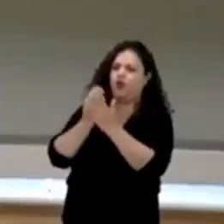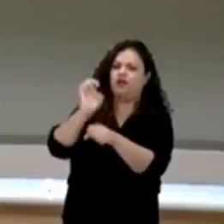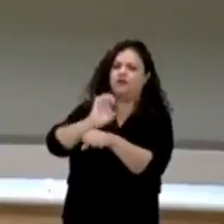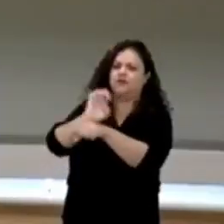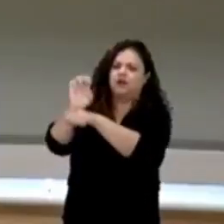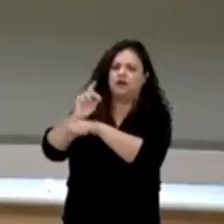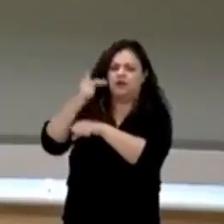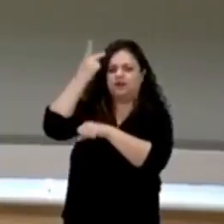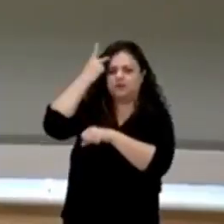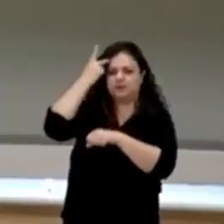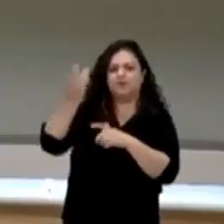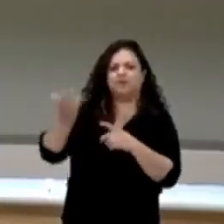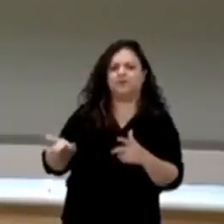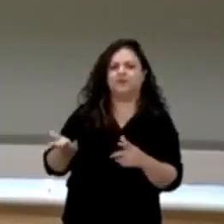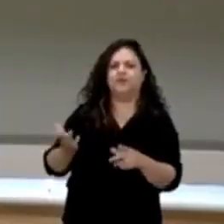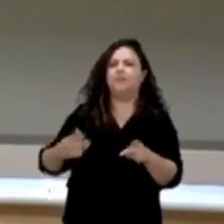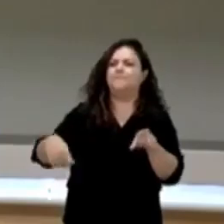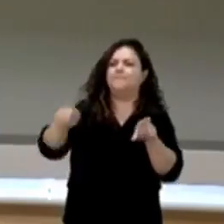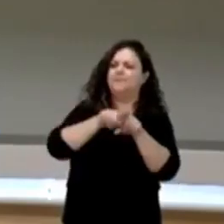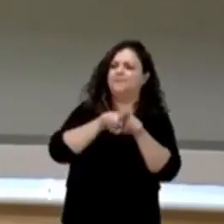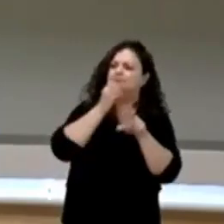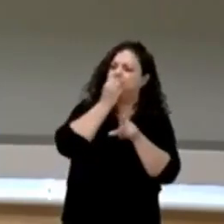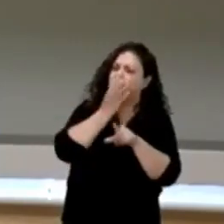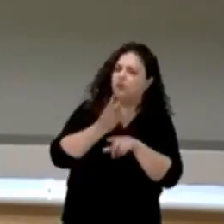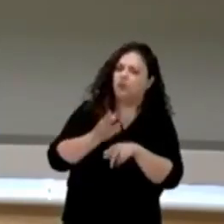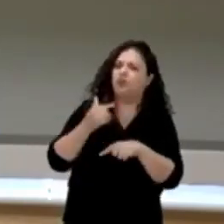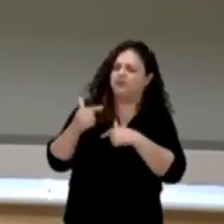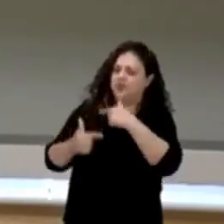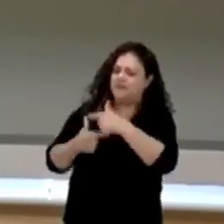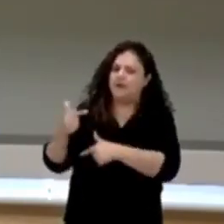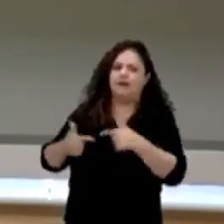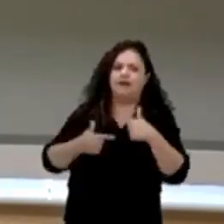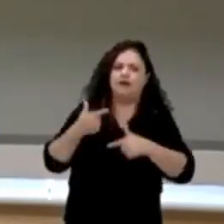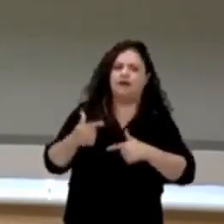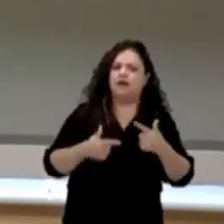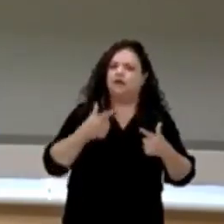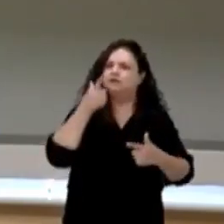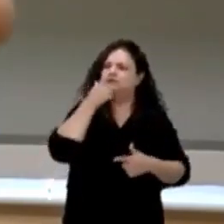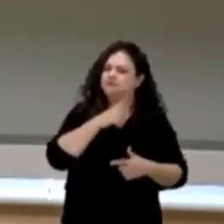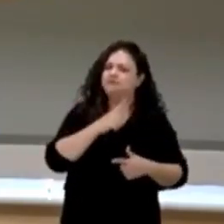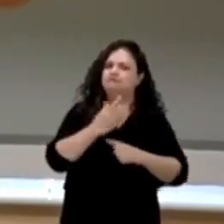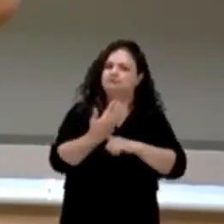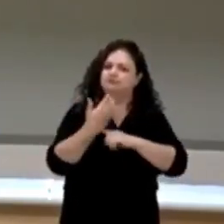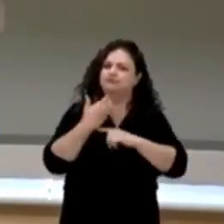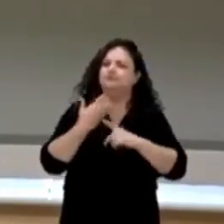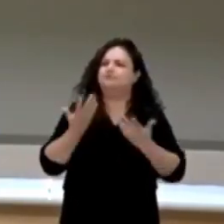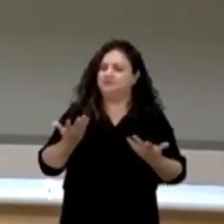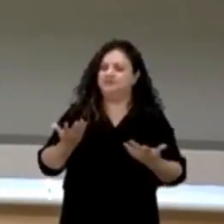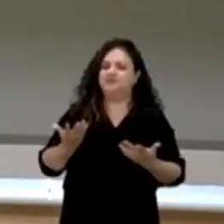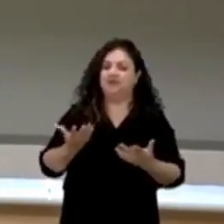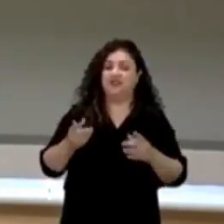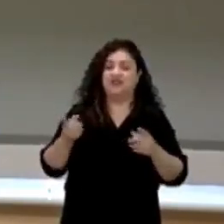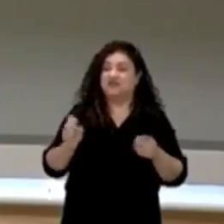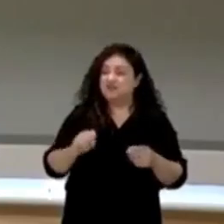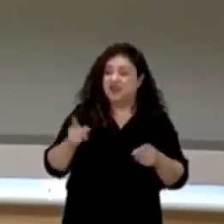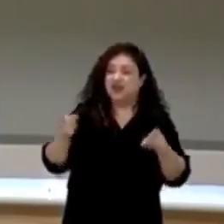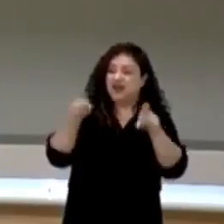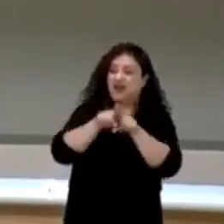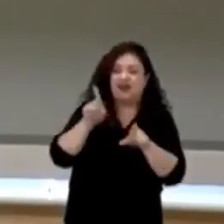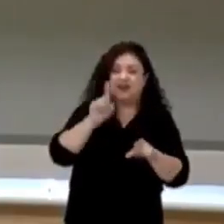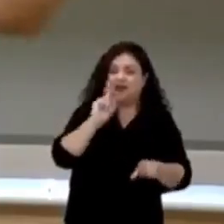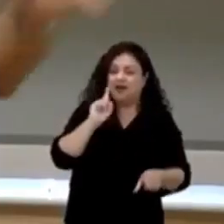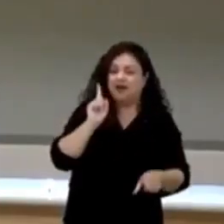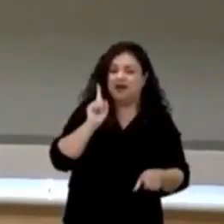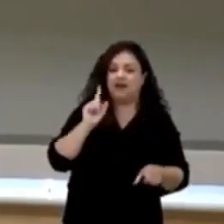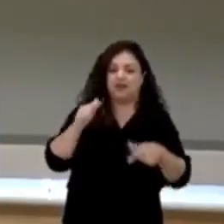que é uma parceria na qual todo esse trabalho é construído em cima dela. Porque se essa parceria não existe, todo esse trabalho que